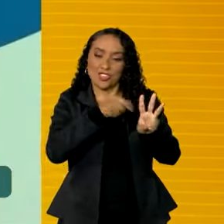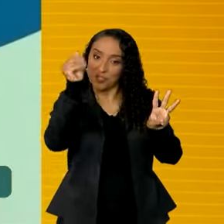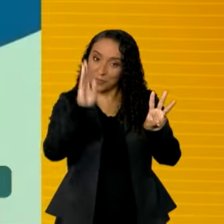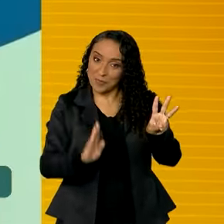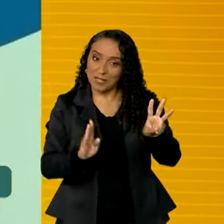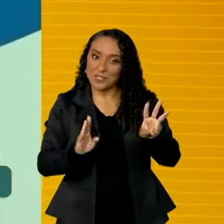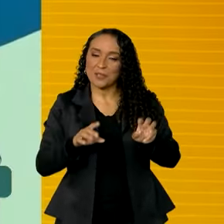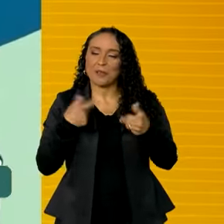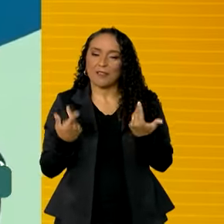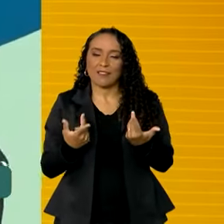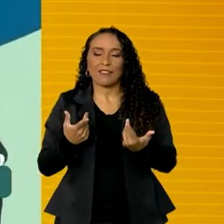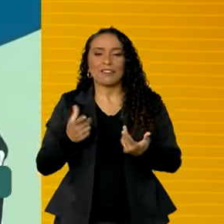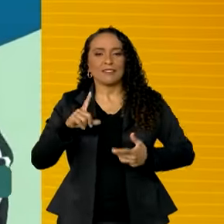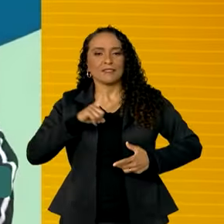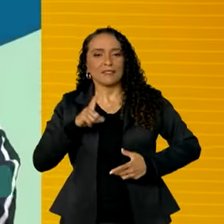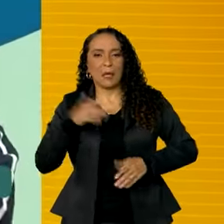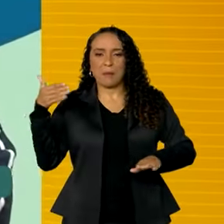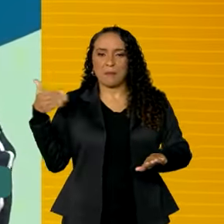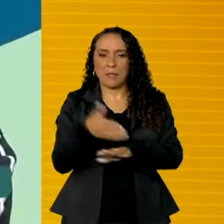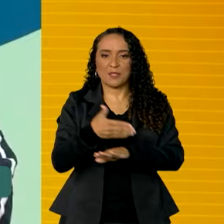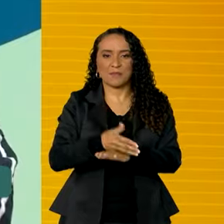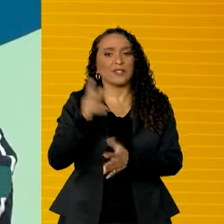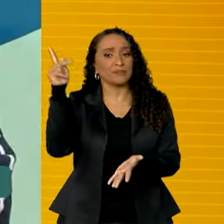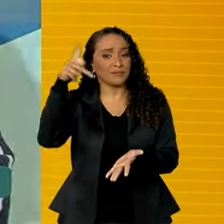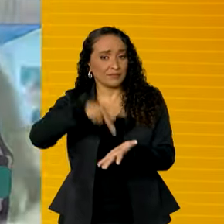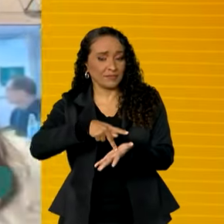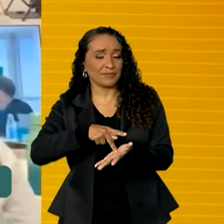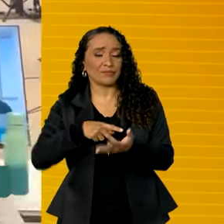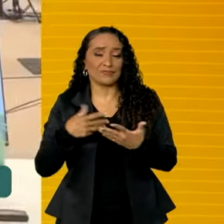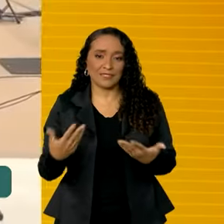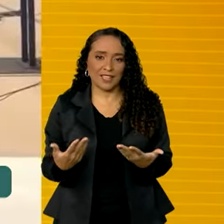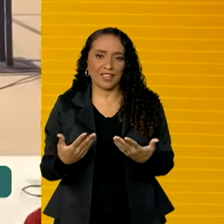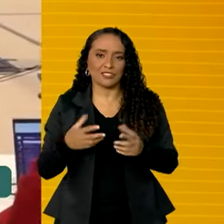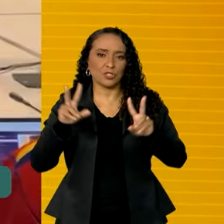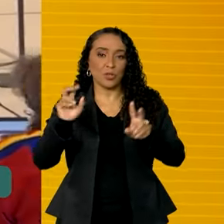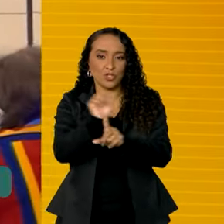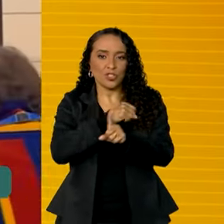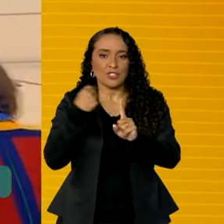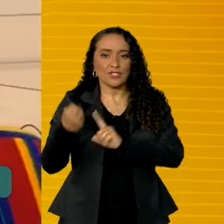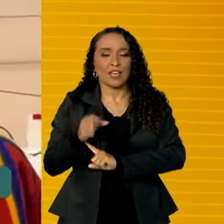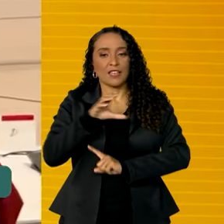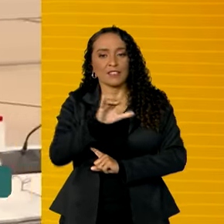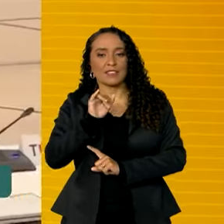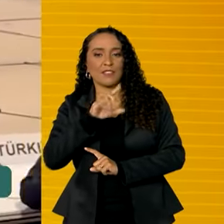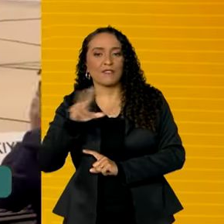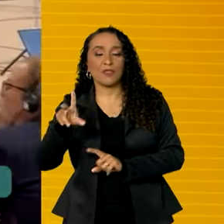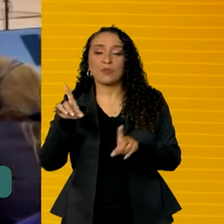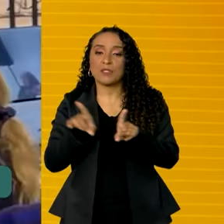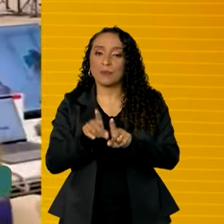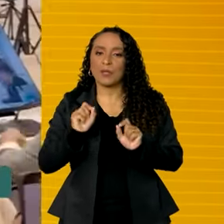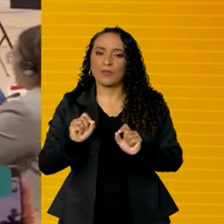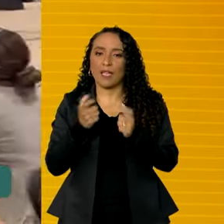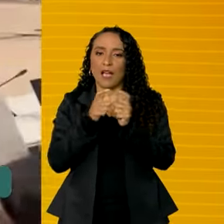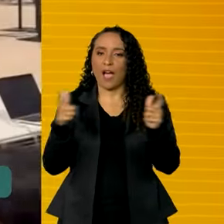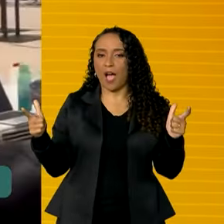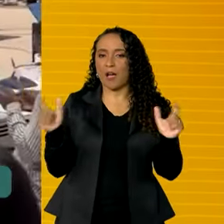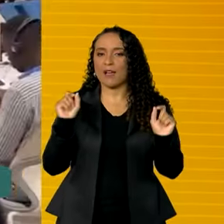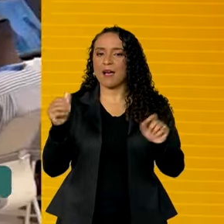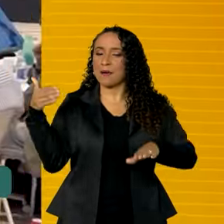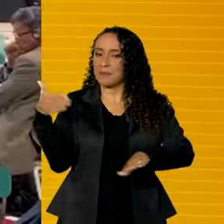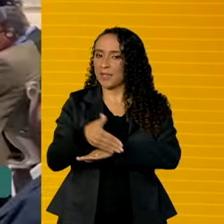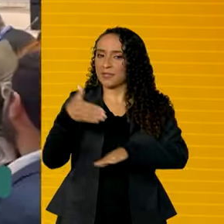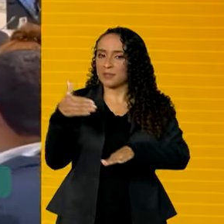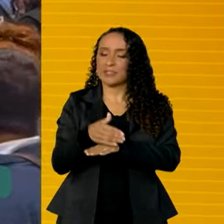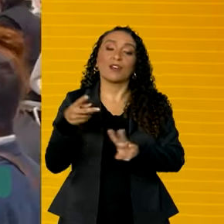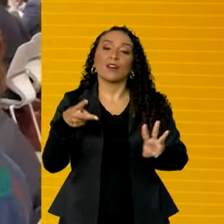Brasil, para que estejam participando ali, né, enquanto sociedade civil, mas também aumentar essa